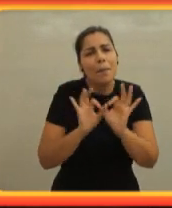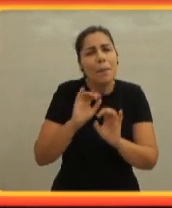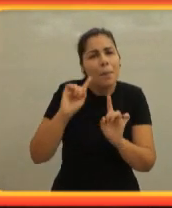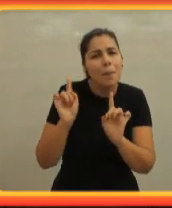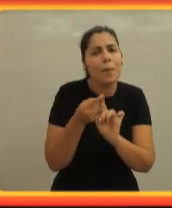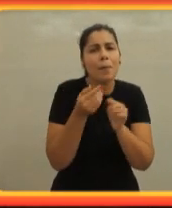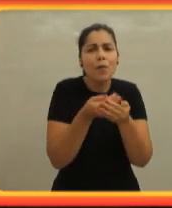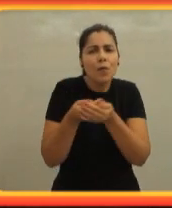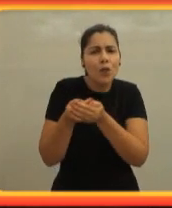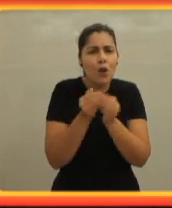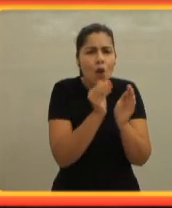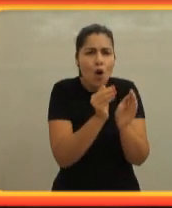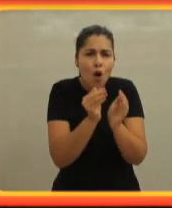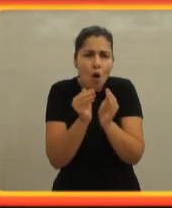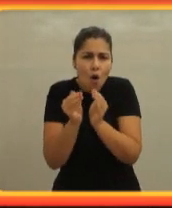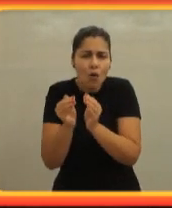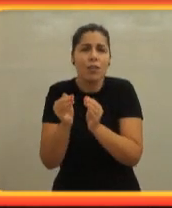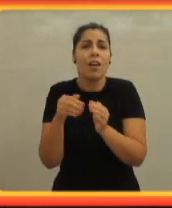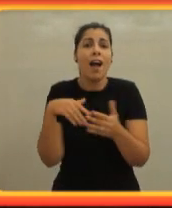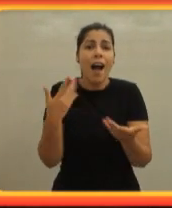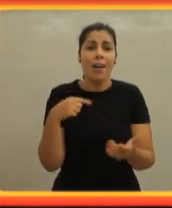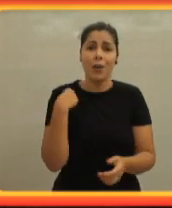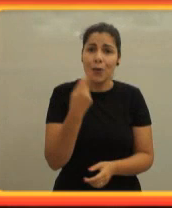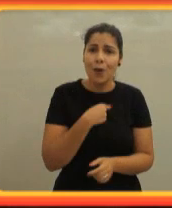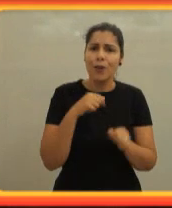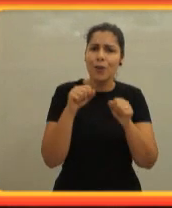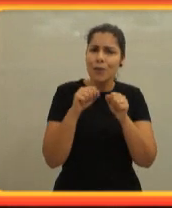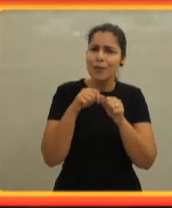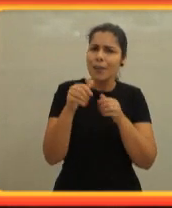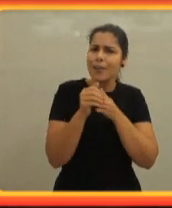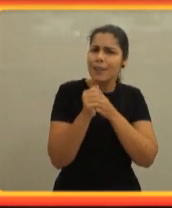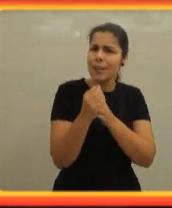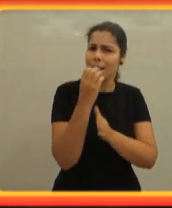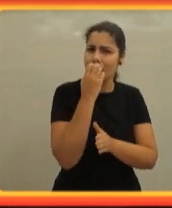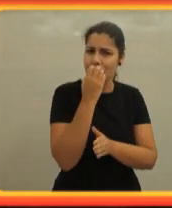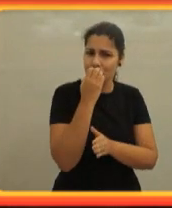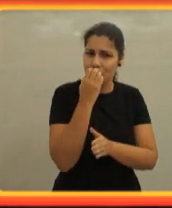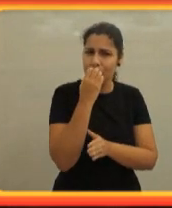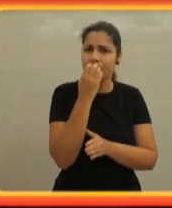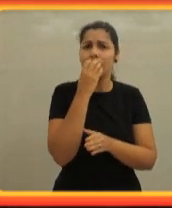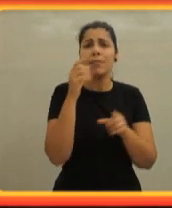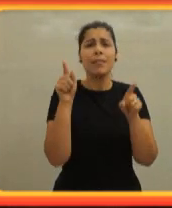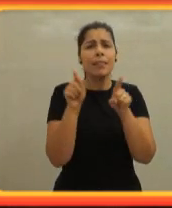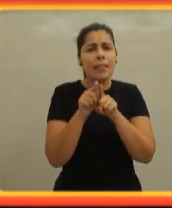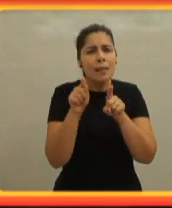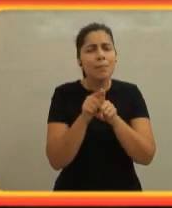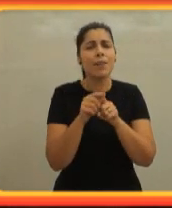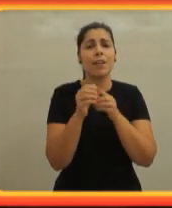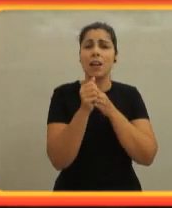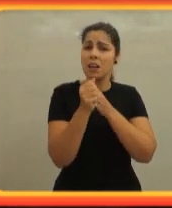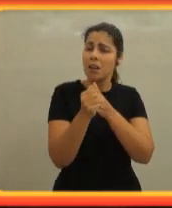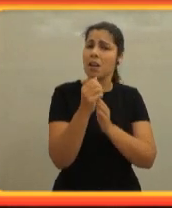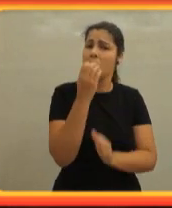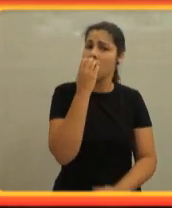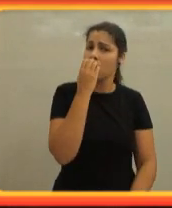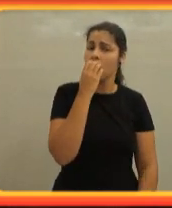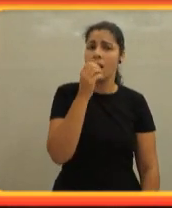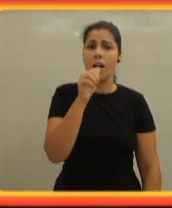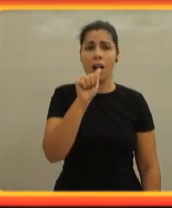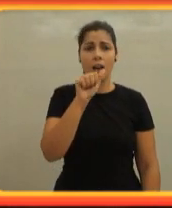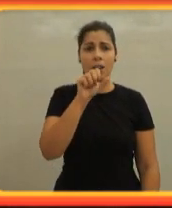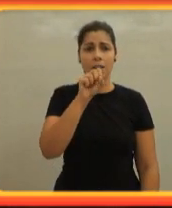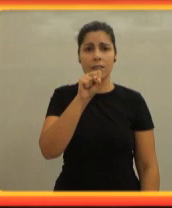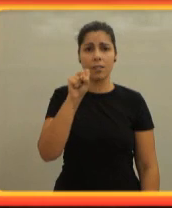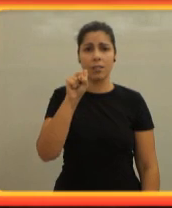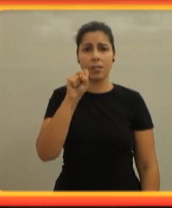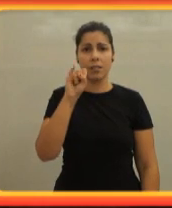um instrutor do exterior para preparar os primeiros filhotes. Preparação como instrutor. E, mientras tanto, não temos outra alternativa que trazer